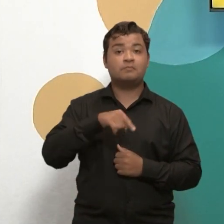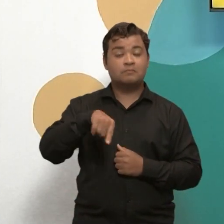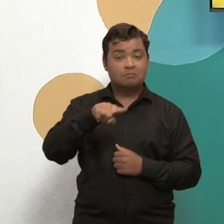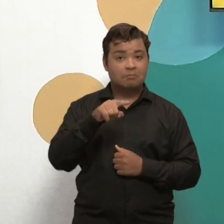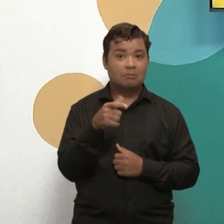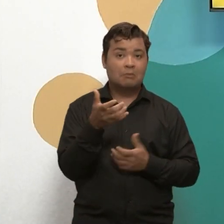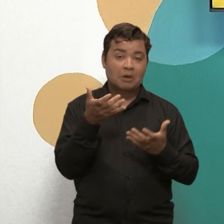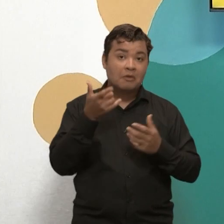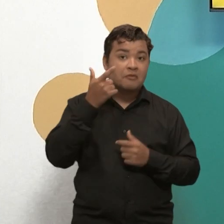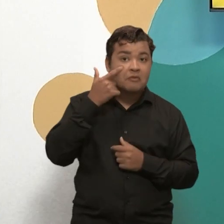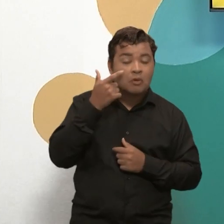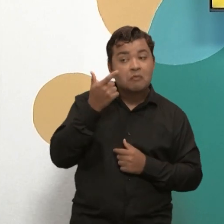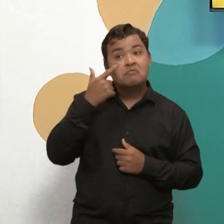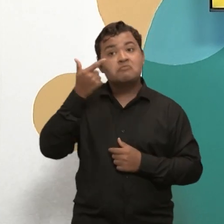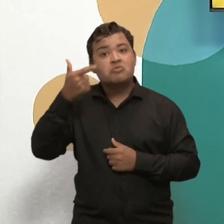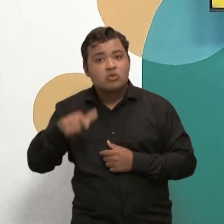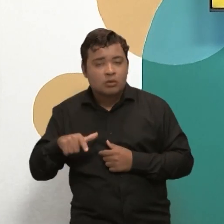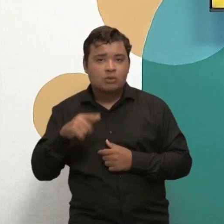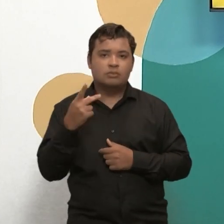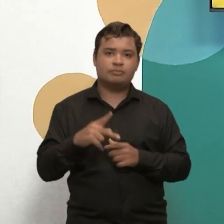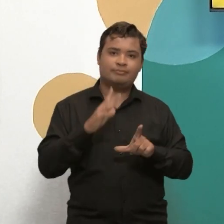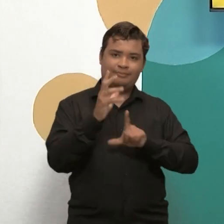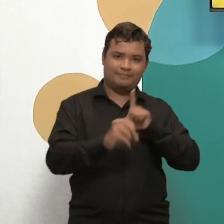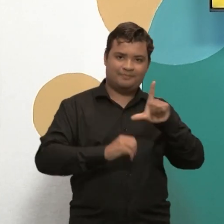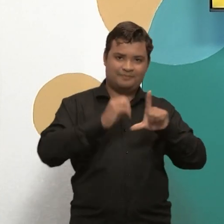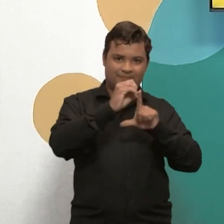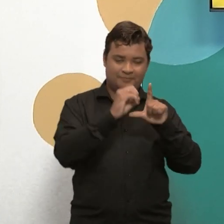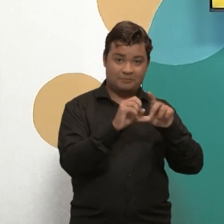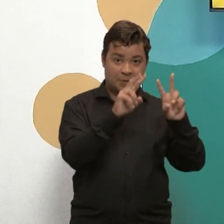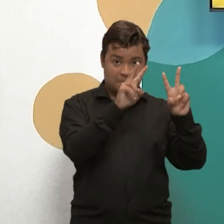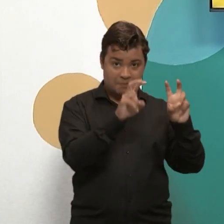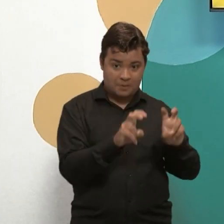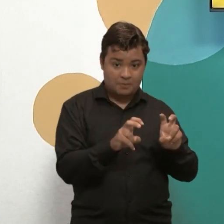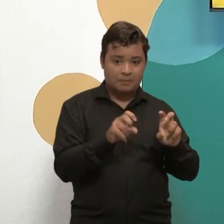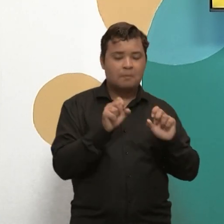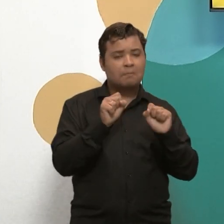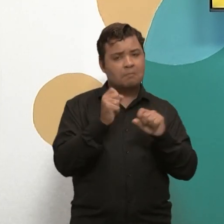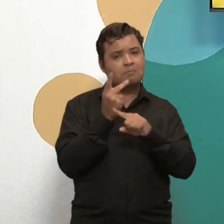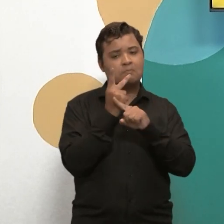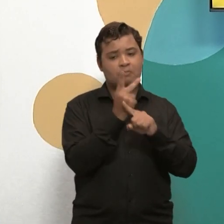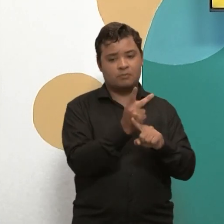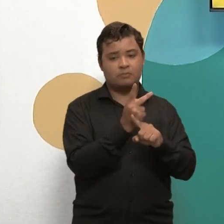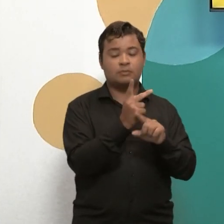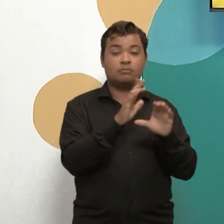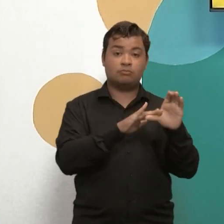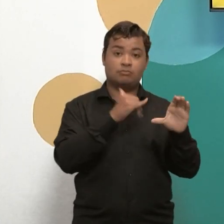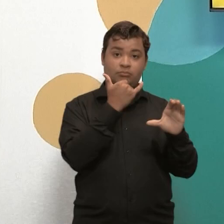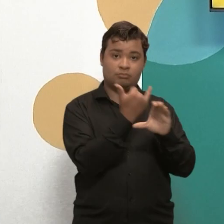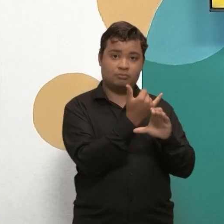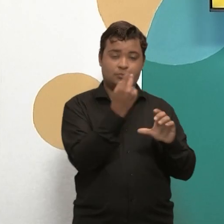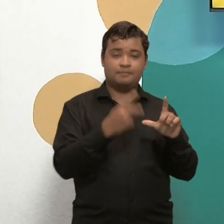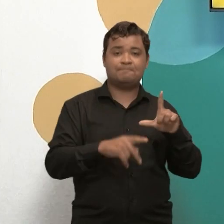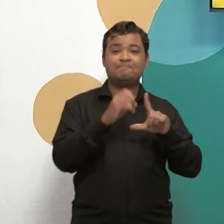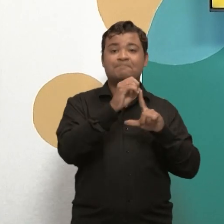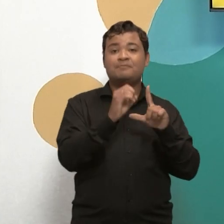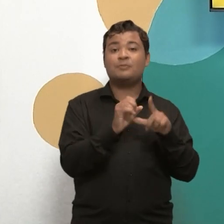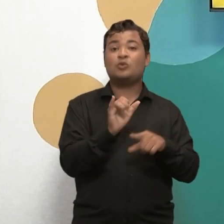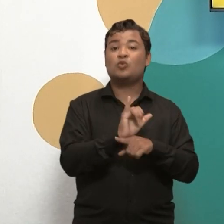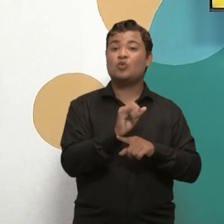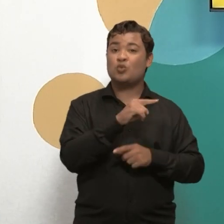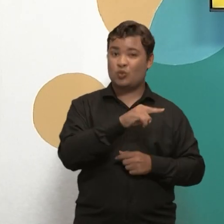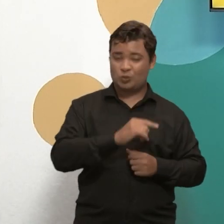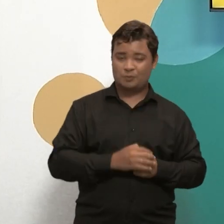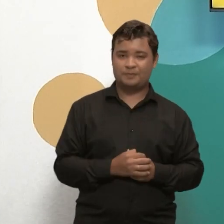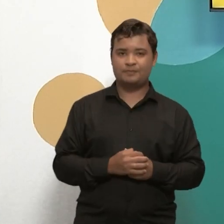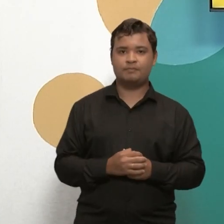Ver ou rever qualquer episódio do nosso programa, é só buscar no canal da TV UFG no YouTube. Lá ocorre